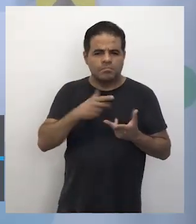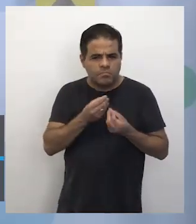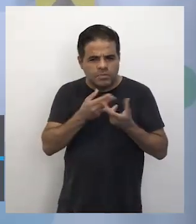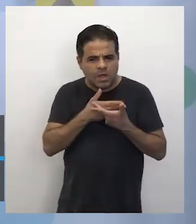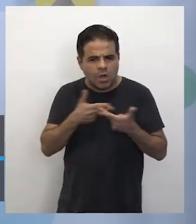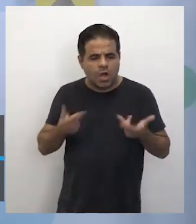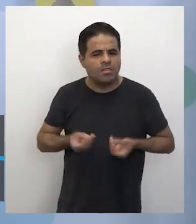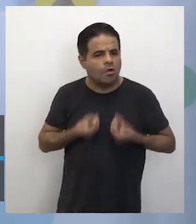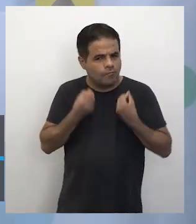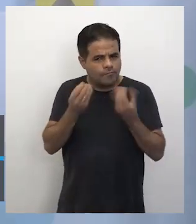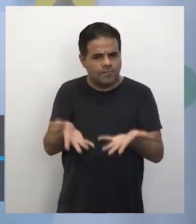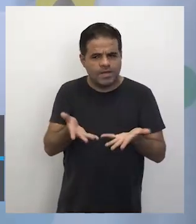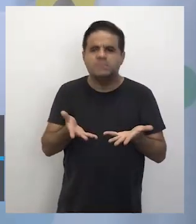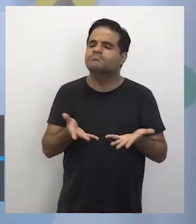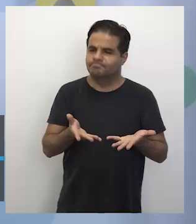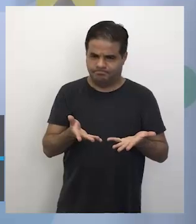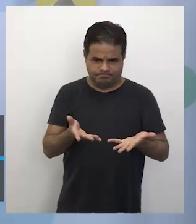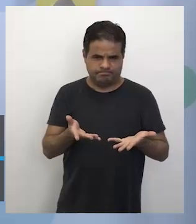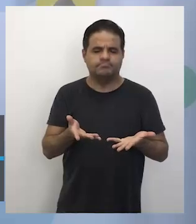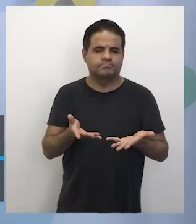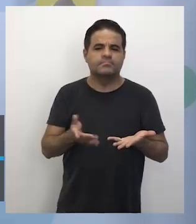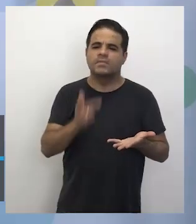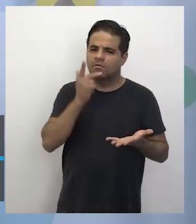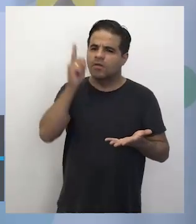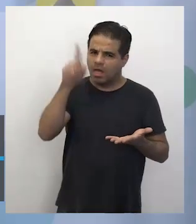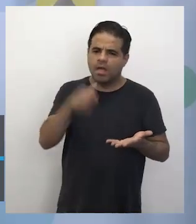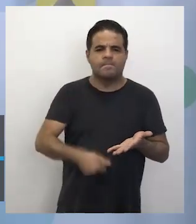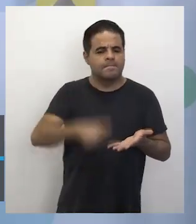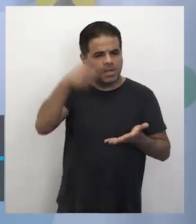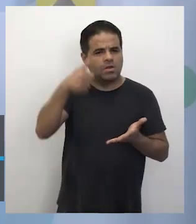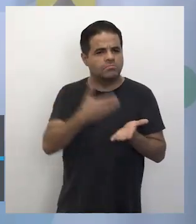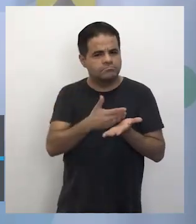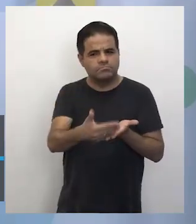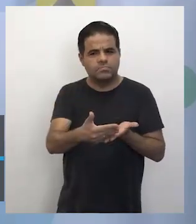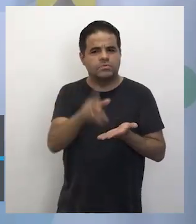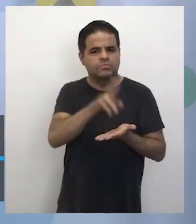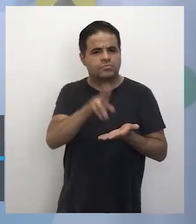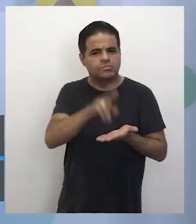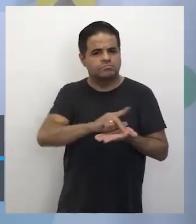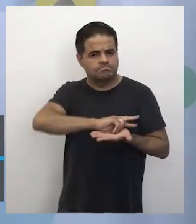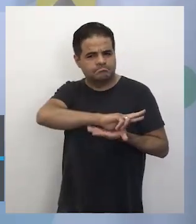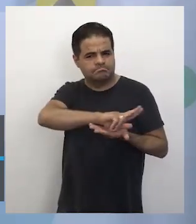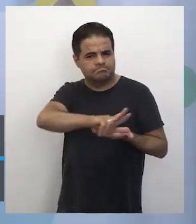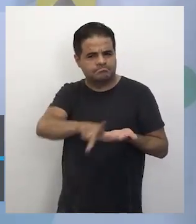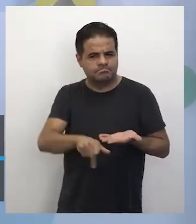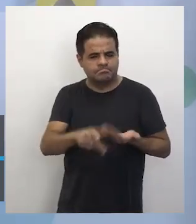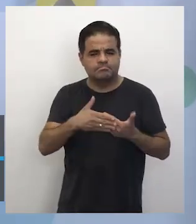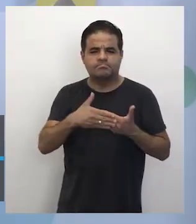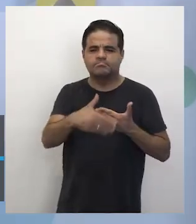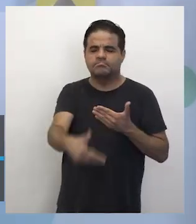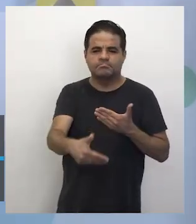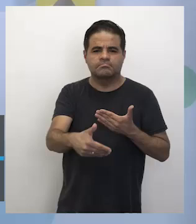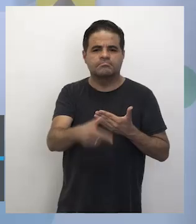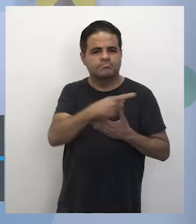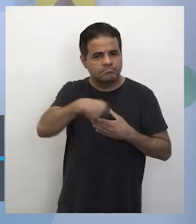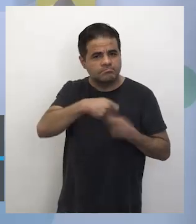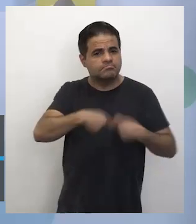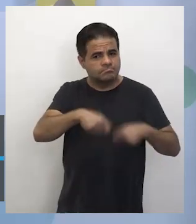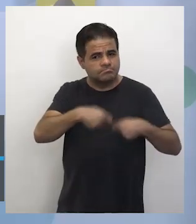professor Carlos falando aqui, né? A mãe colocou, não, a solar que seria a melhor fonte, não usamos praticamente nada, né? Somos dependentes